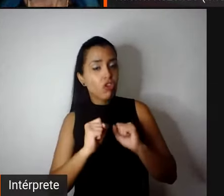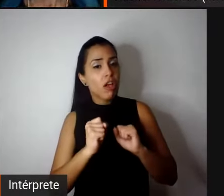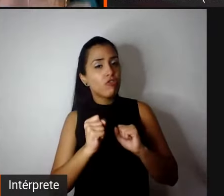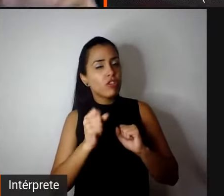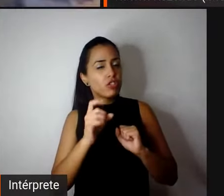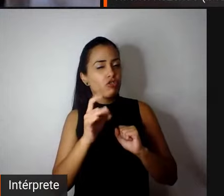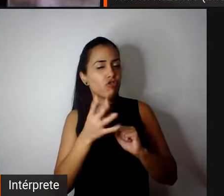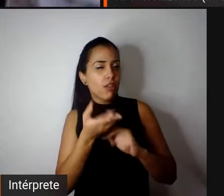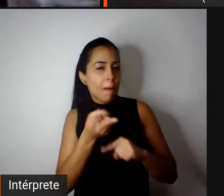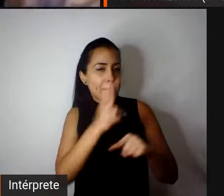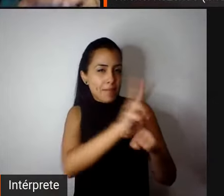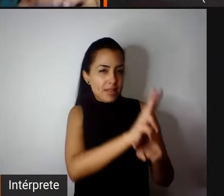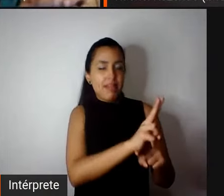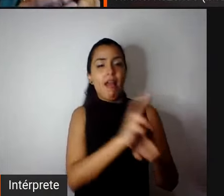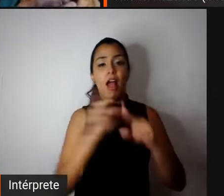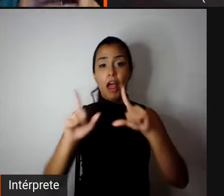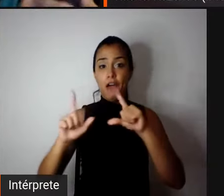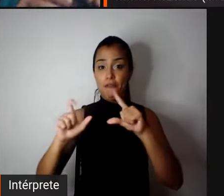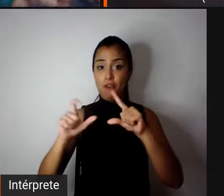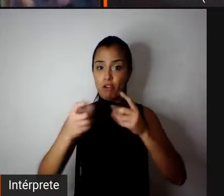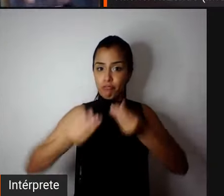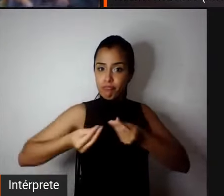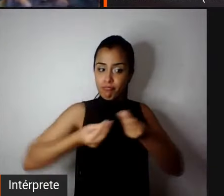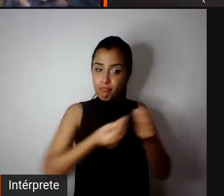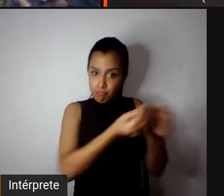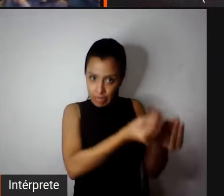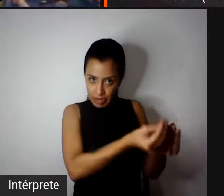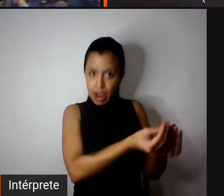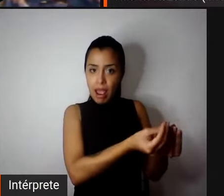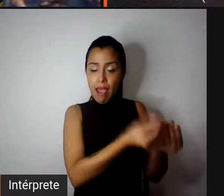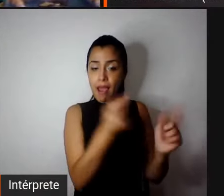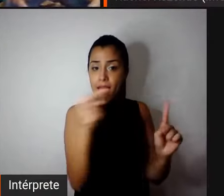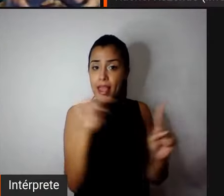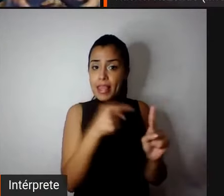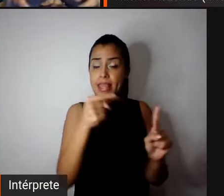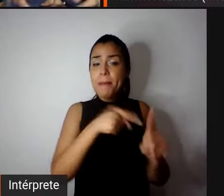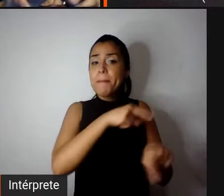essas fotos, nós emprestar essas fotos para